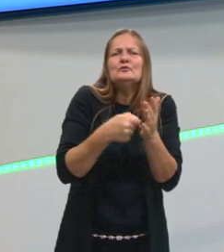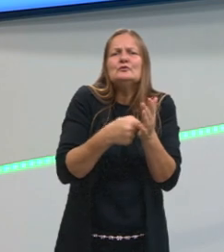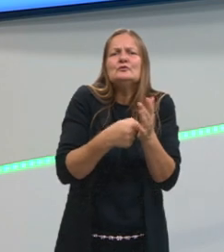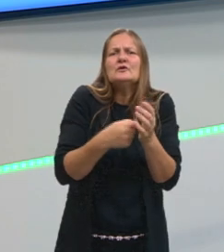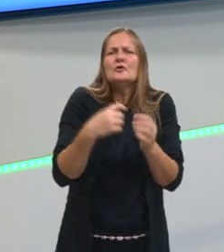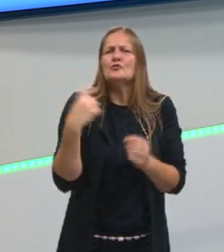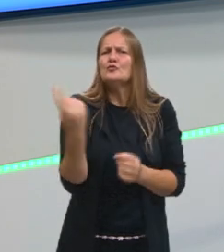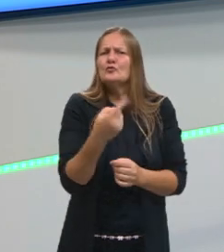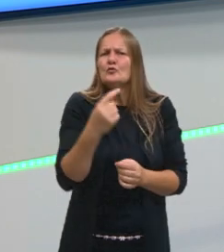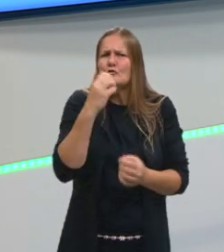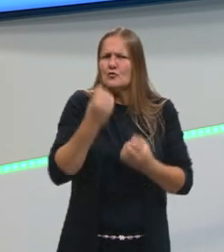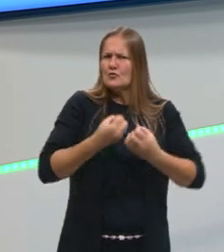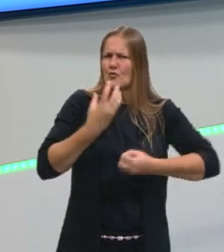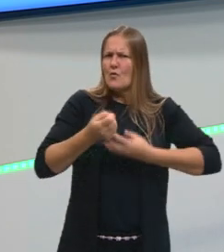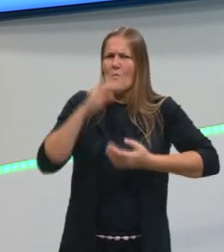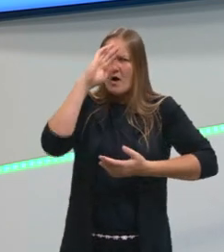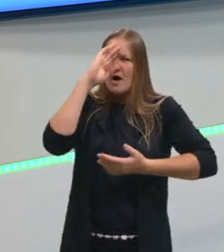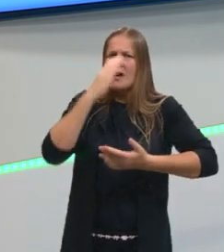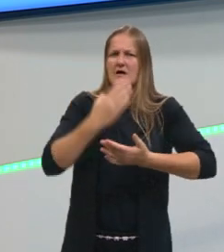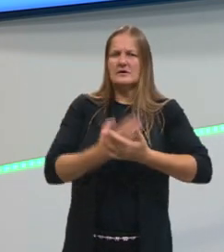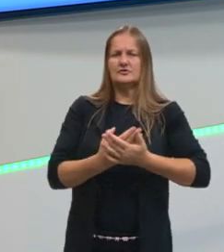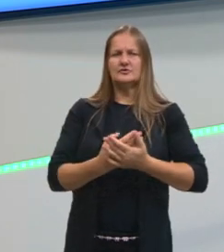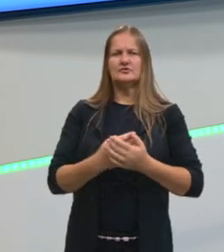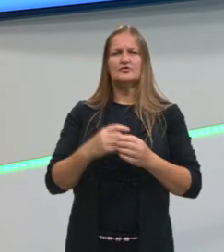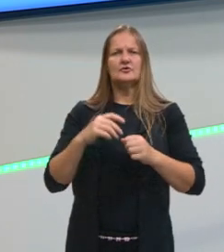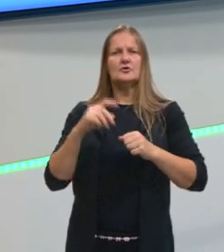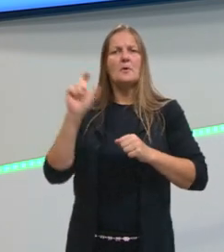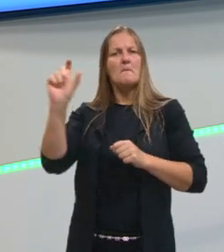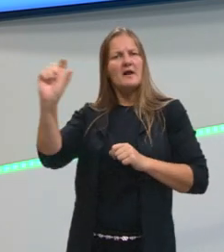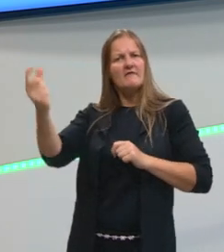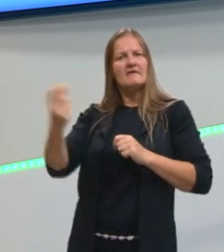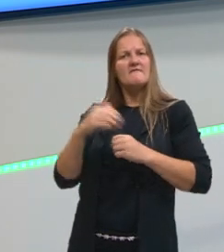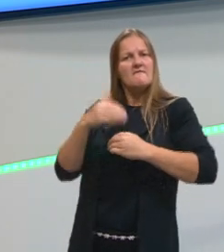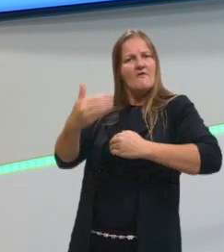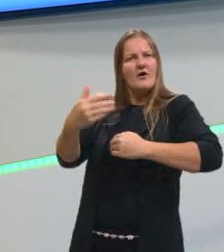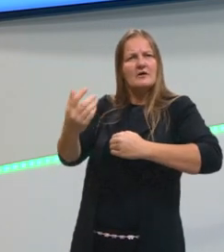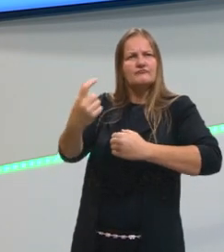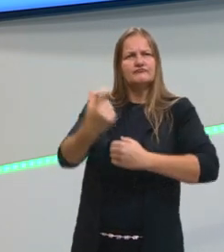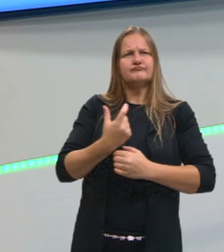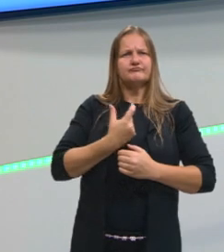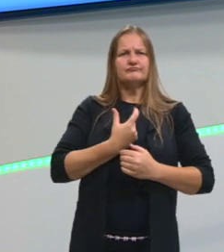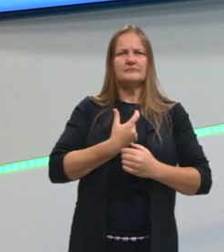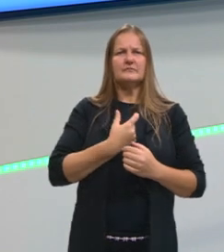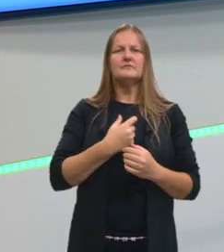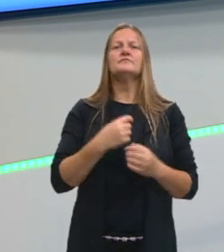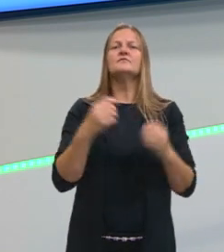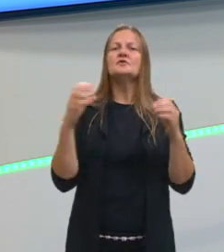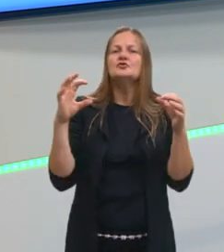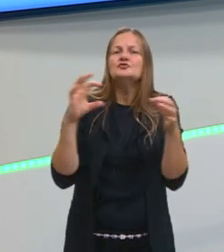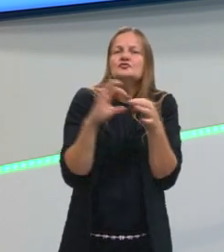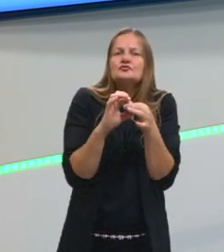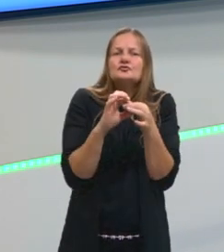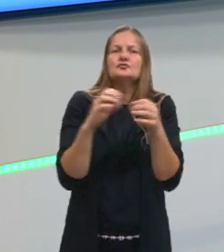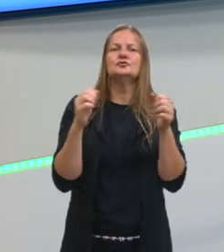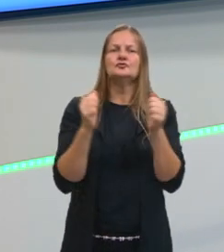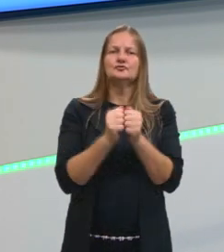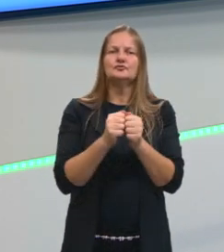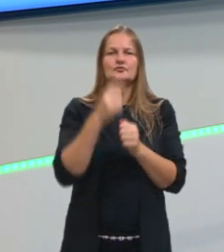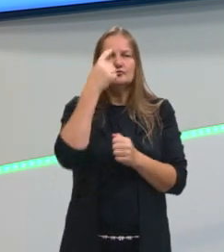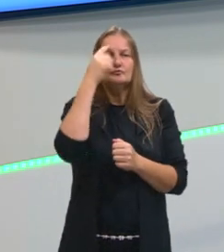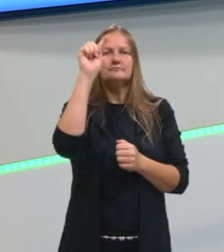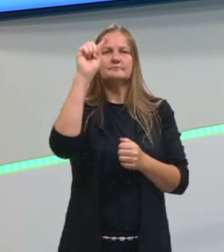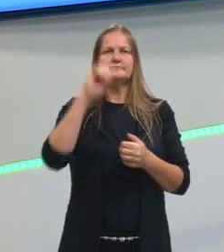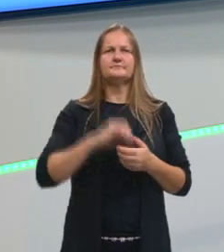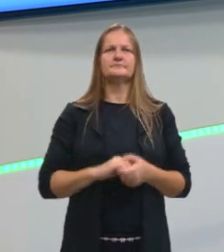suas expressões e os estrangeirismos eles vão estar acoplados nessa